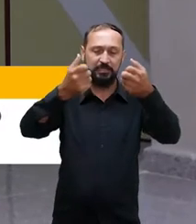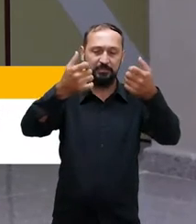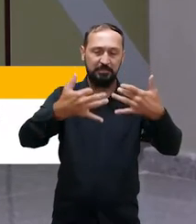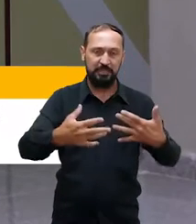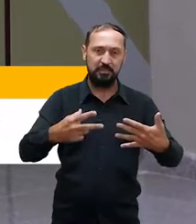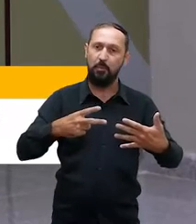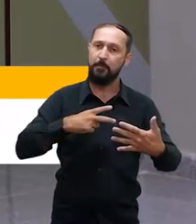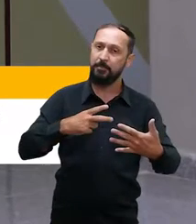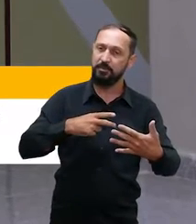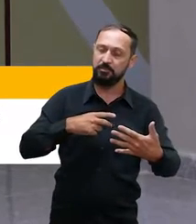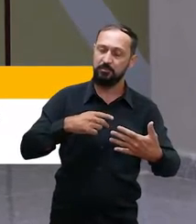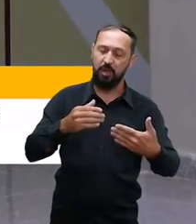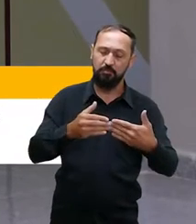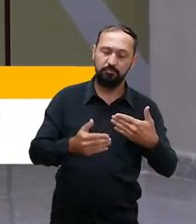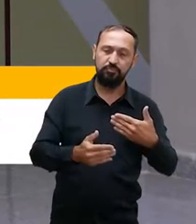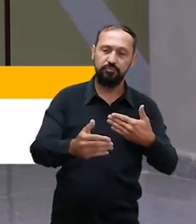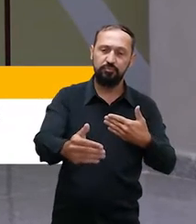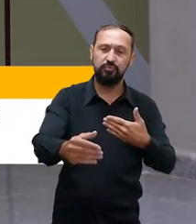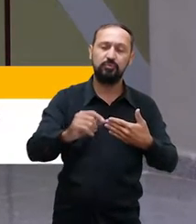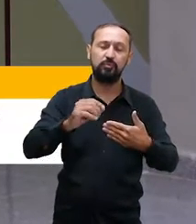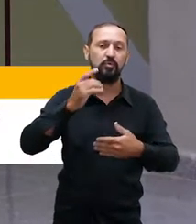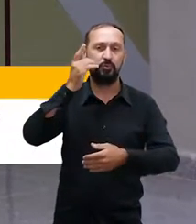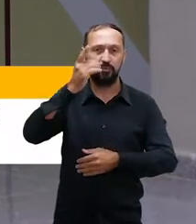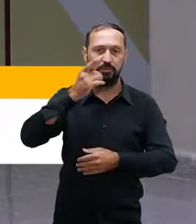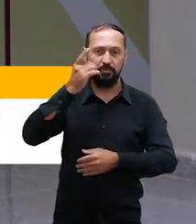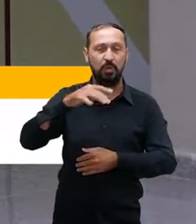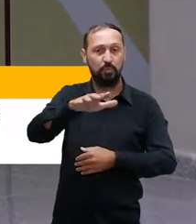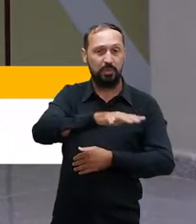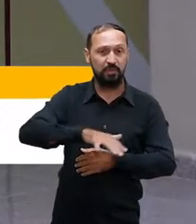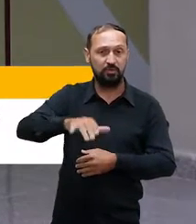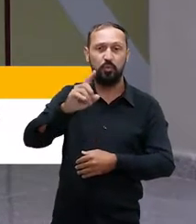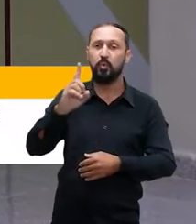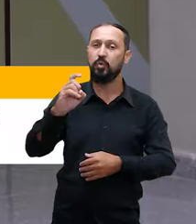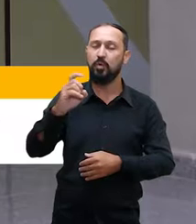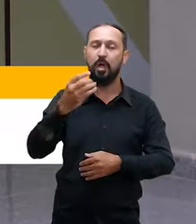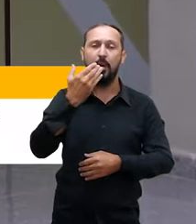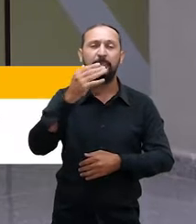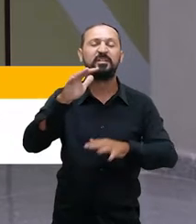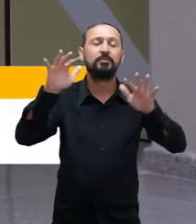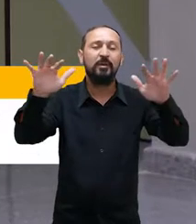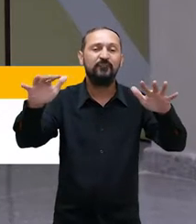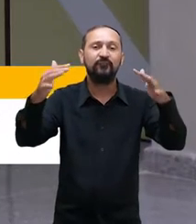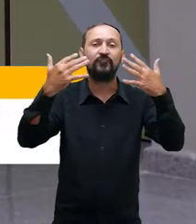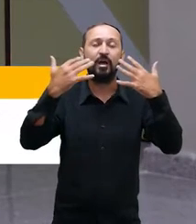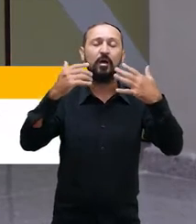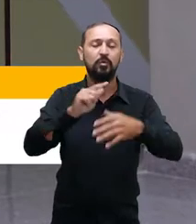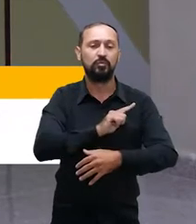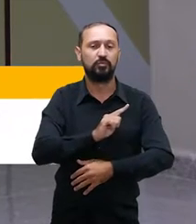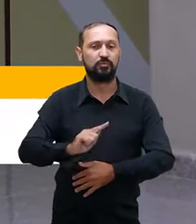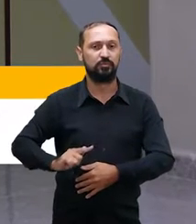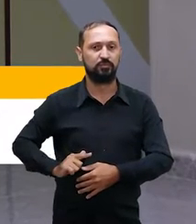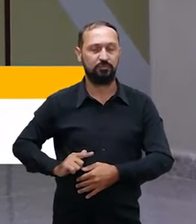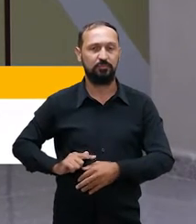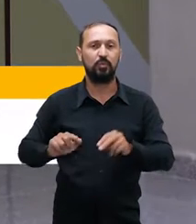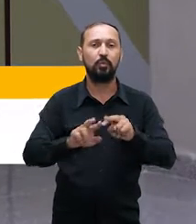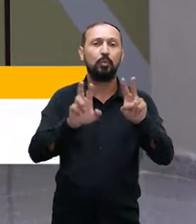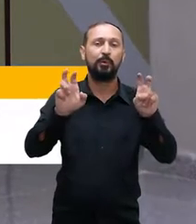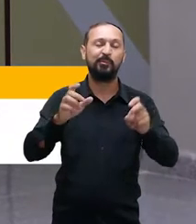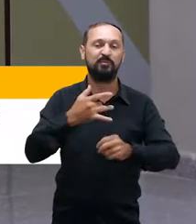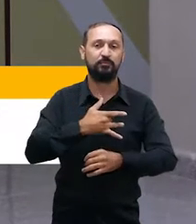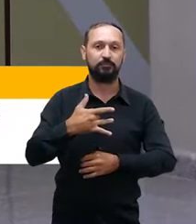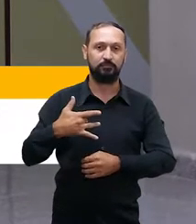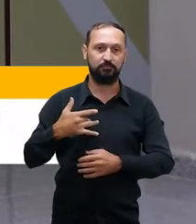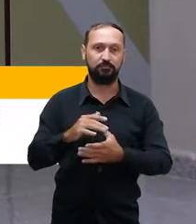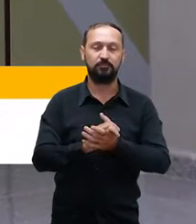Durante as explicações pessoais, os parlamentares da região da Grande Dourados pediram atenção especial ao governo